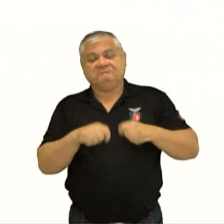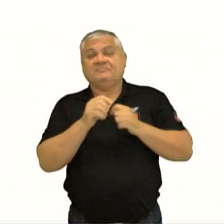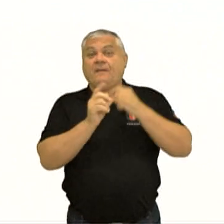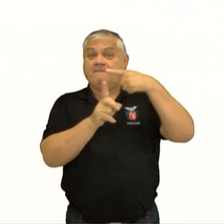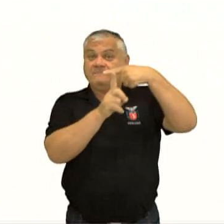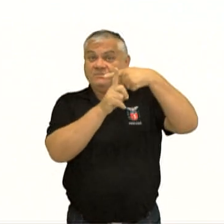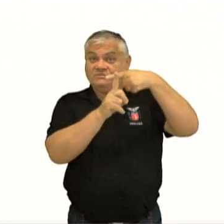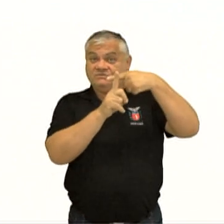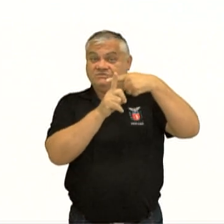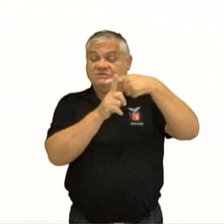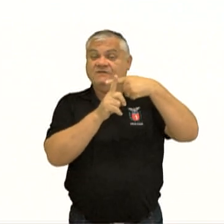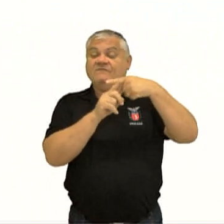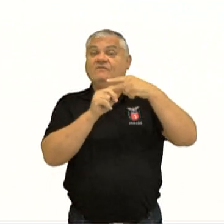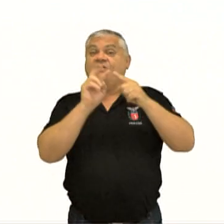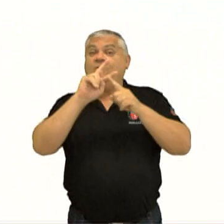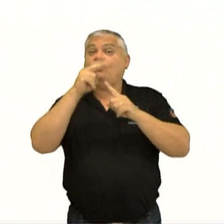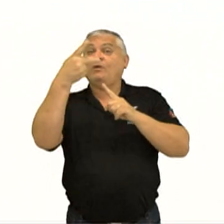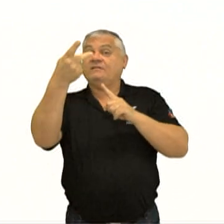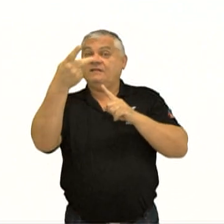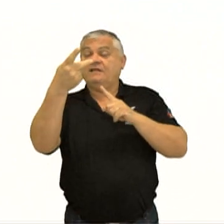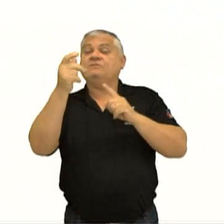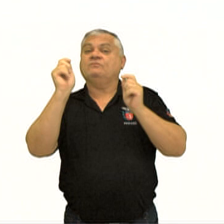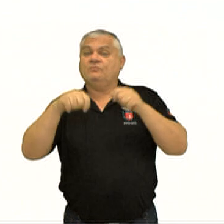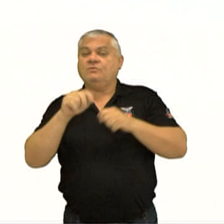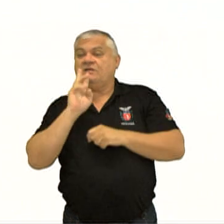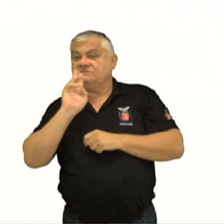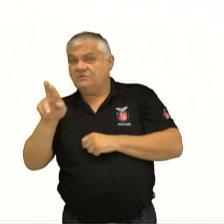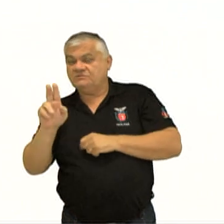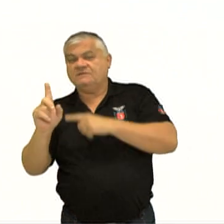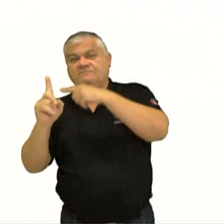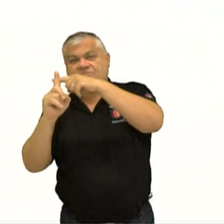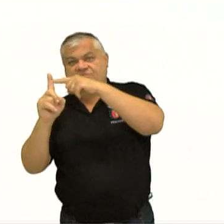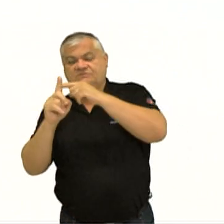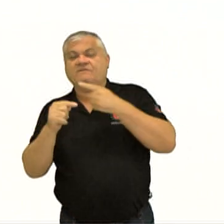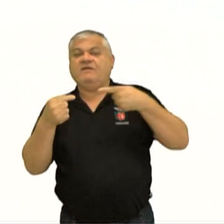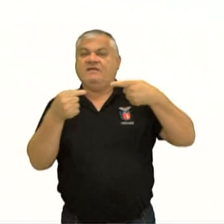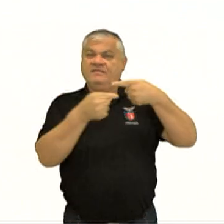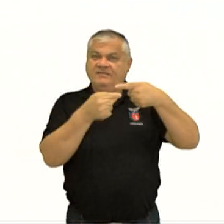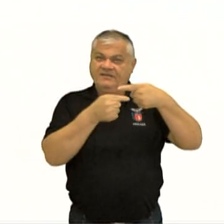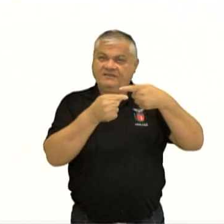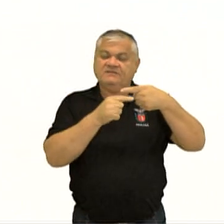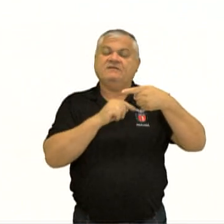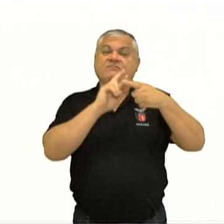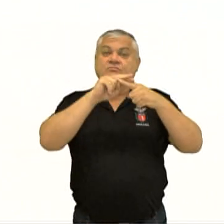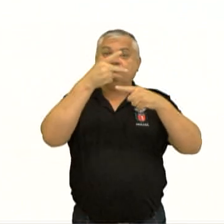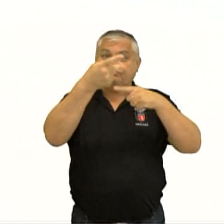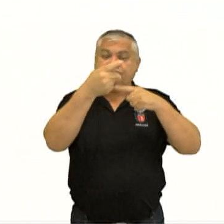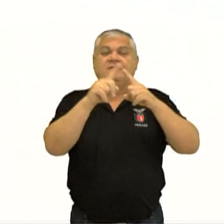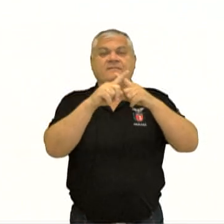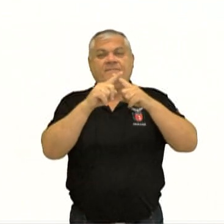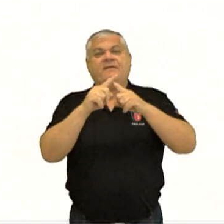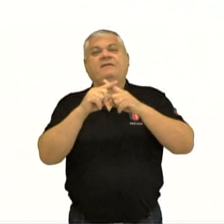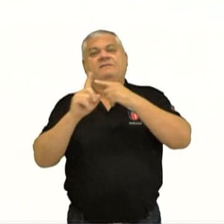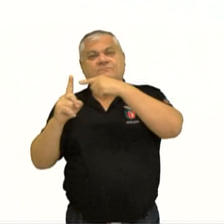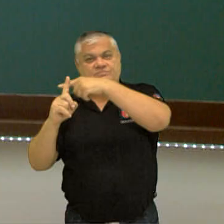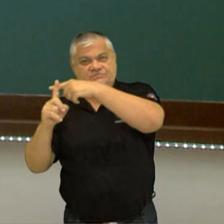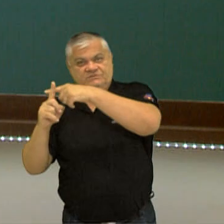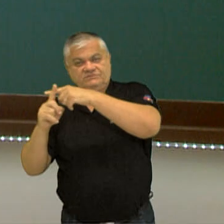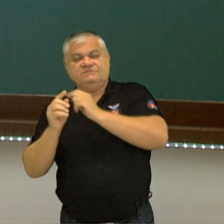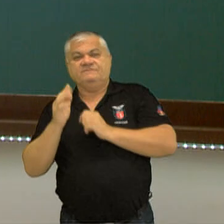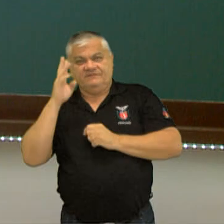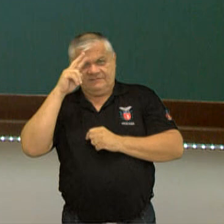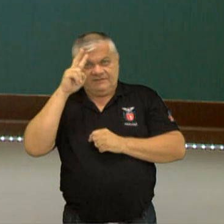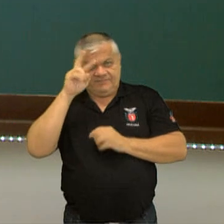positivos elevado ao quadrado resultam em números positivos e números negativos elevado ao quadrado também resultam em números positivos. Por isso, aqui nós